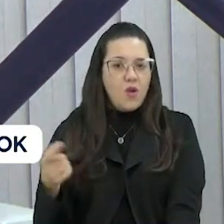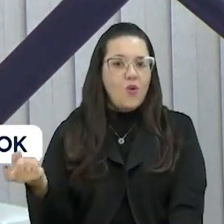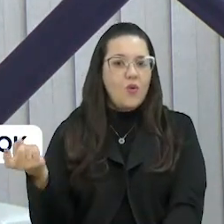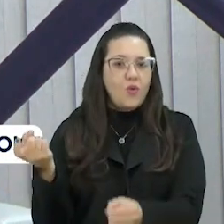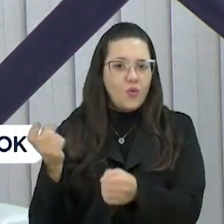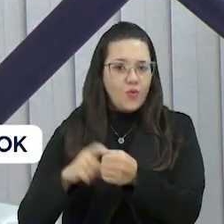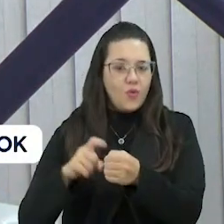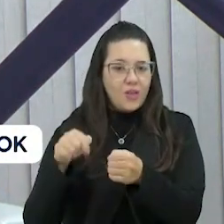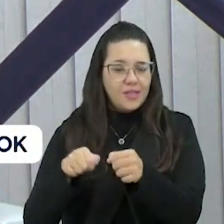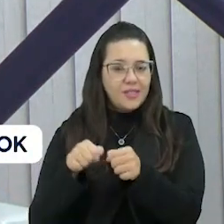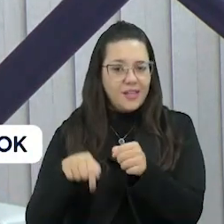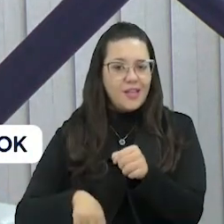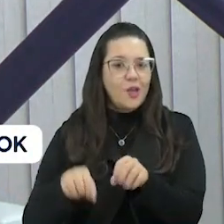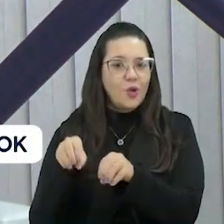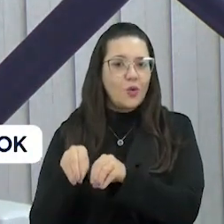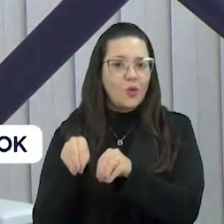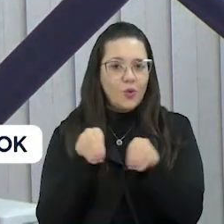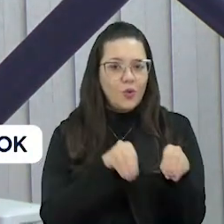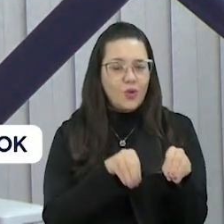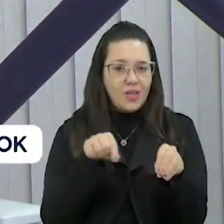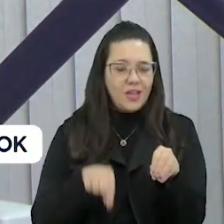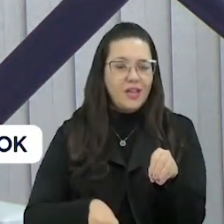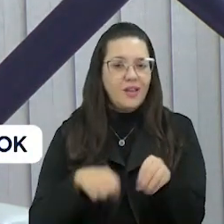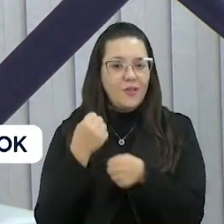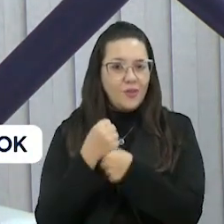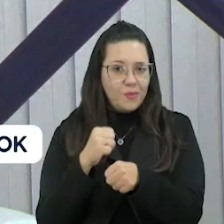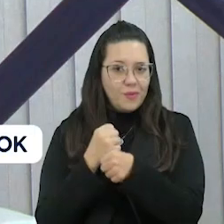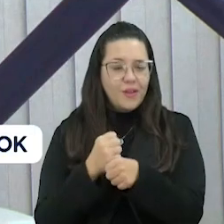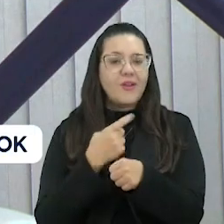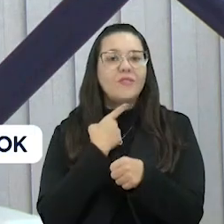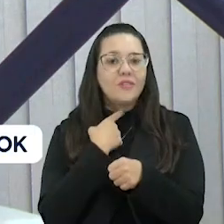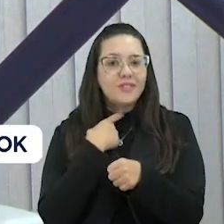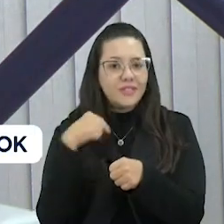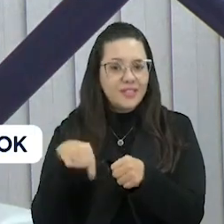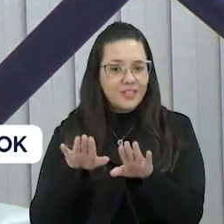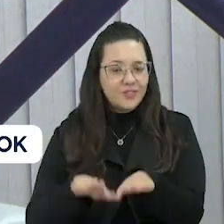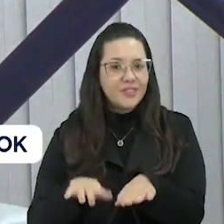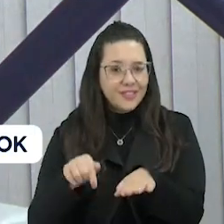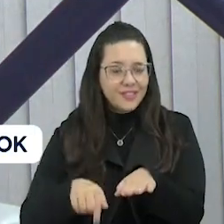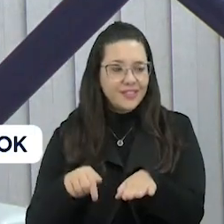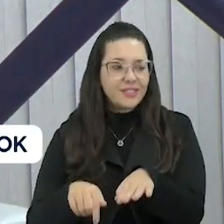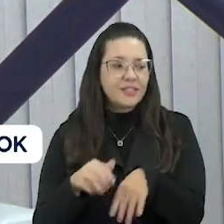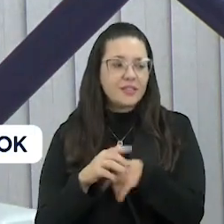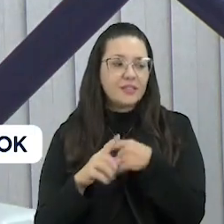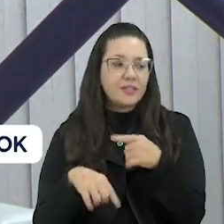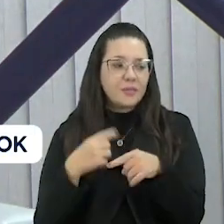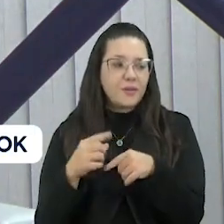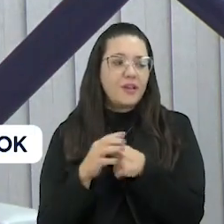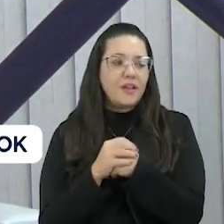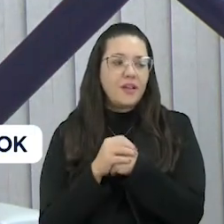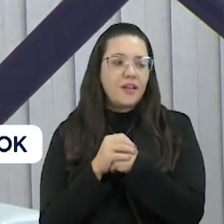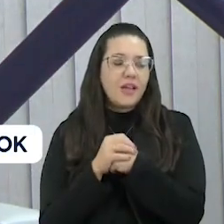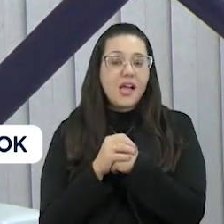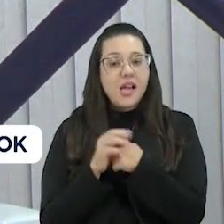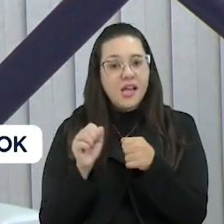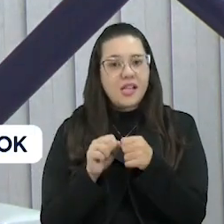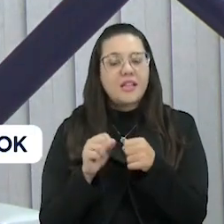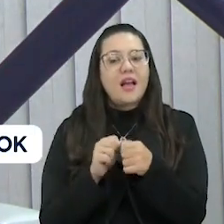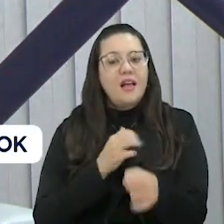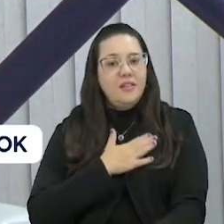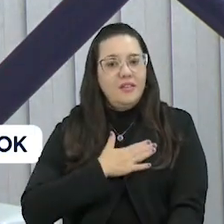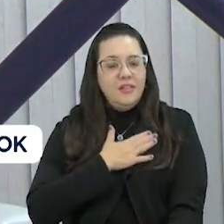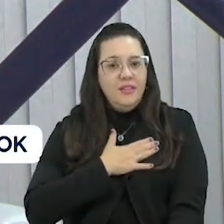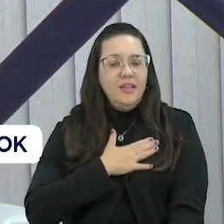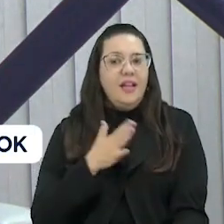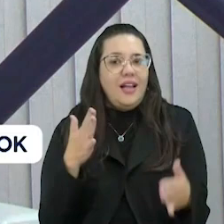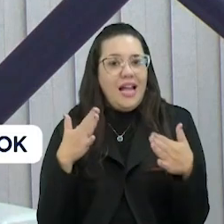mudei para a cidade antes ainda da promoção, né? Porque eu pretendia permanecer pela cidade de Votuporanga. E aí com a promoção eu tive a honra de assumir